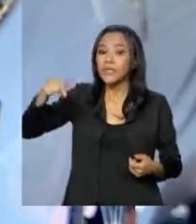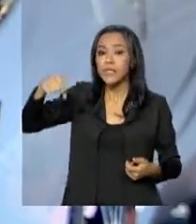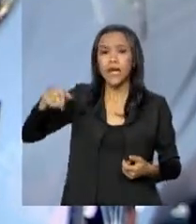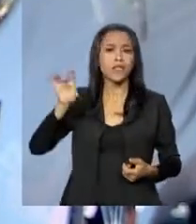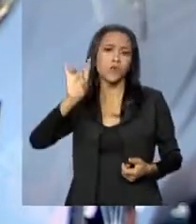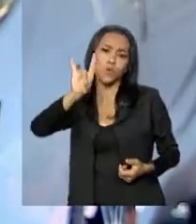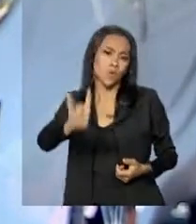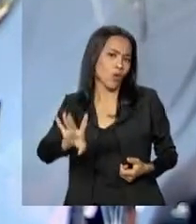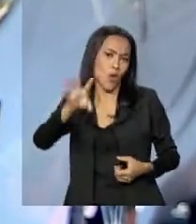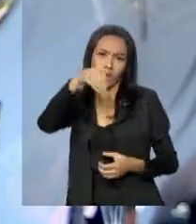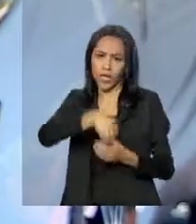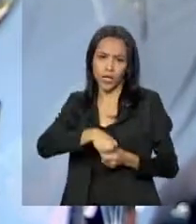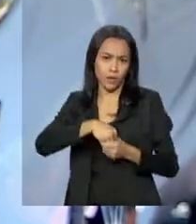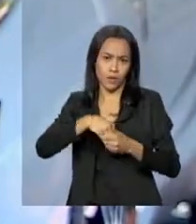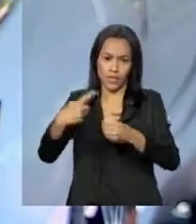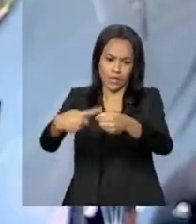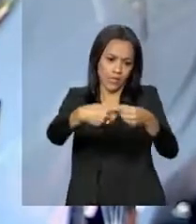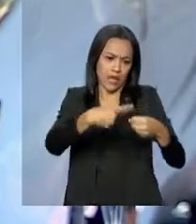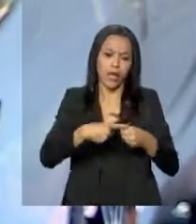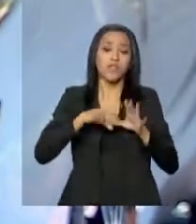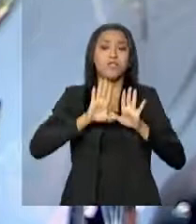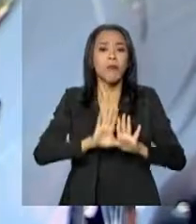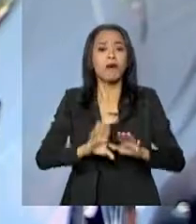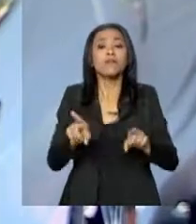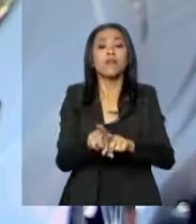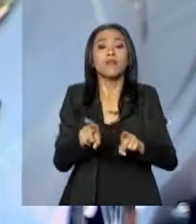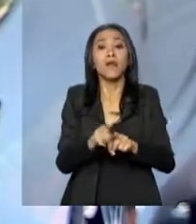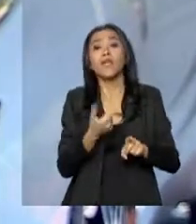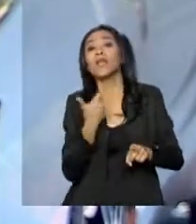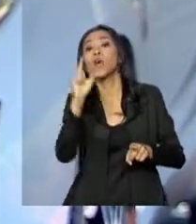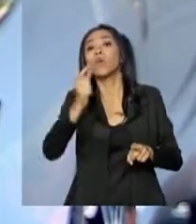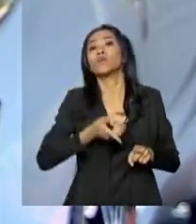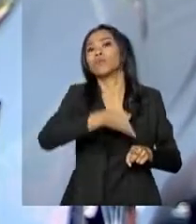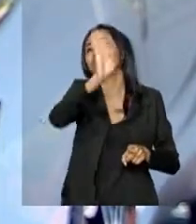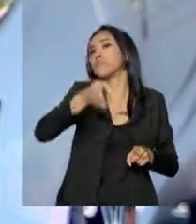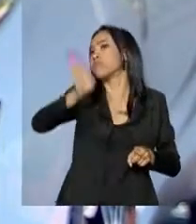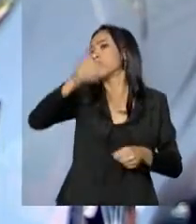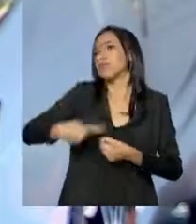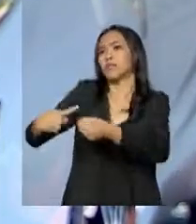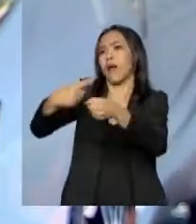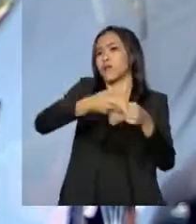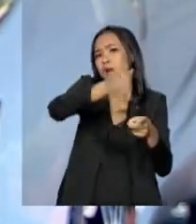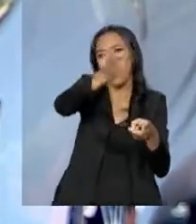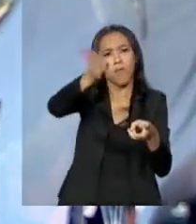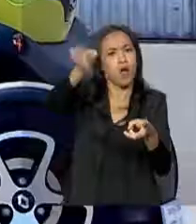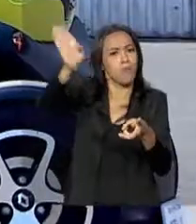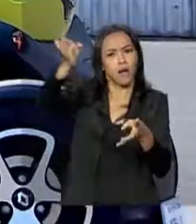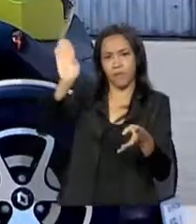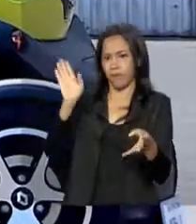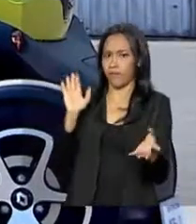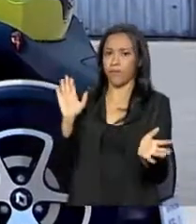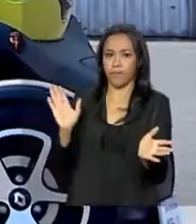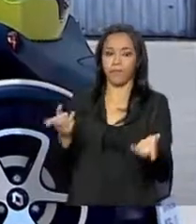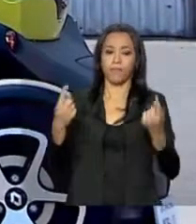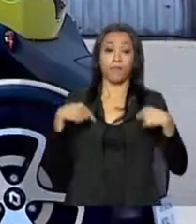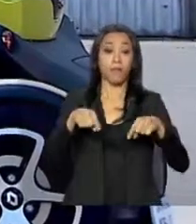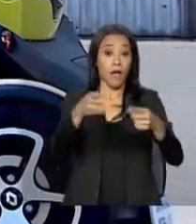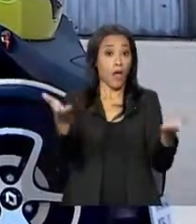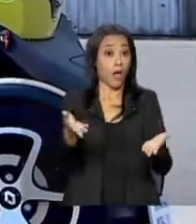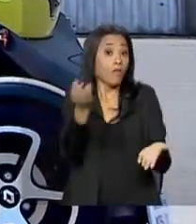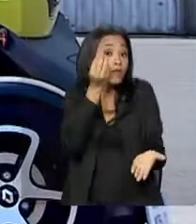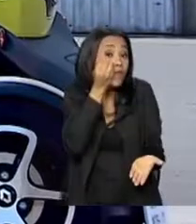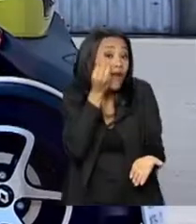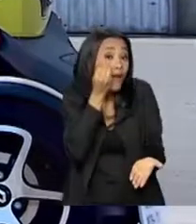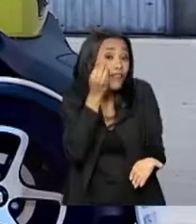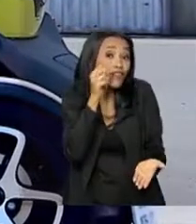não só internamente na cidade, mas também na viagem entre cidades, né, nas autoestradas. Né? Agora nós vamos fazer um teste